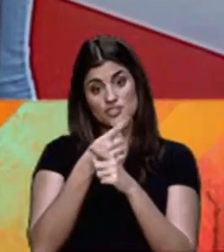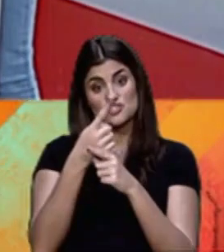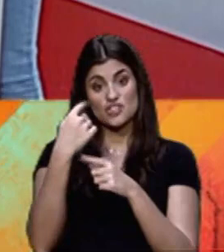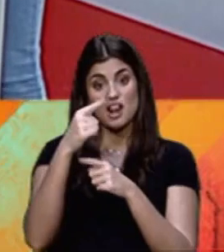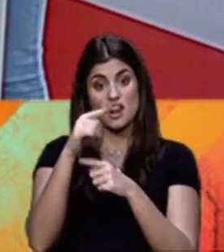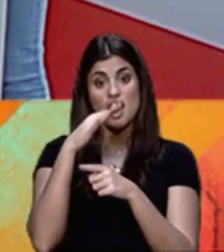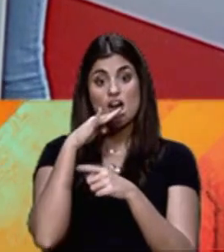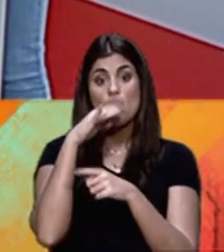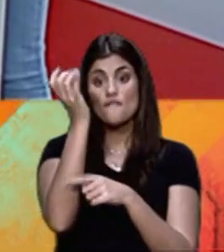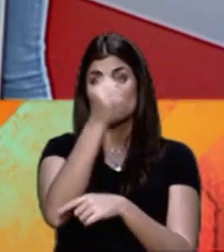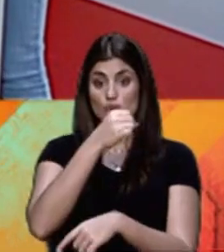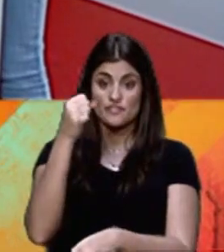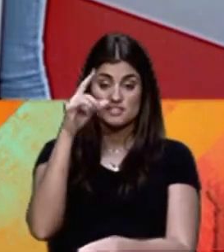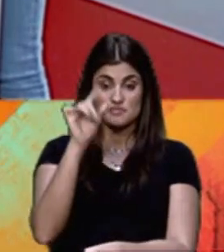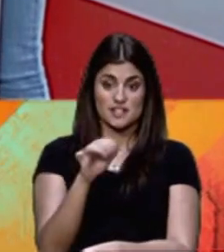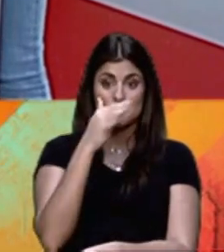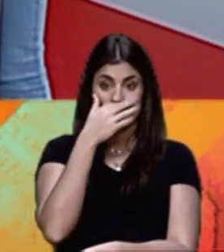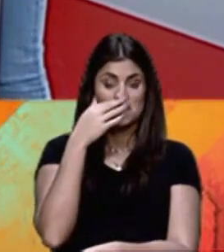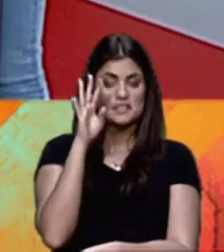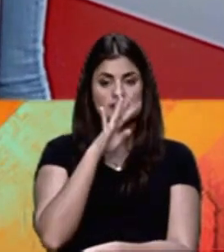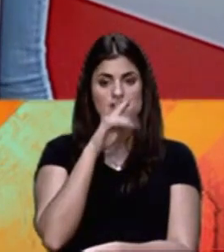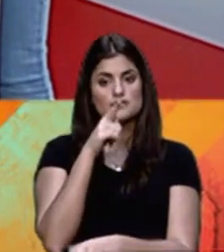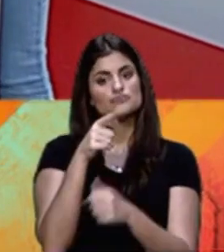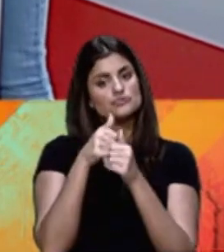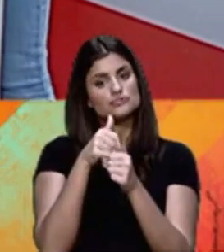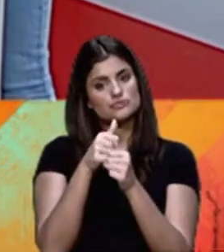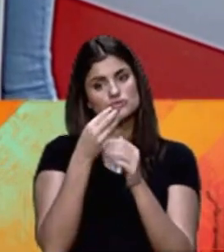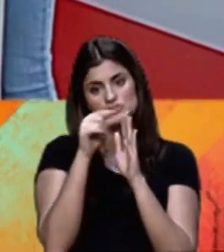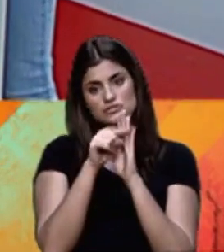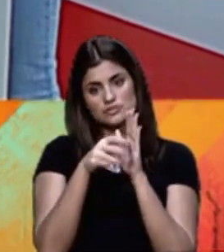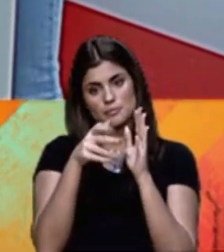É abrir o frigorífico e ver. Mas se seguirem estes ingredientes e esta receita